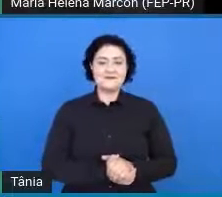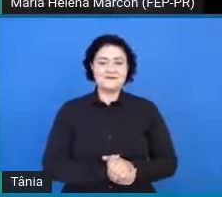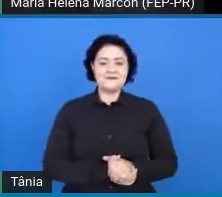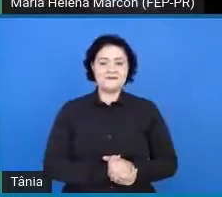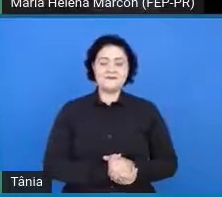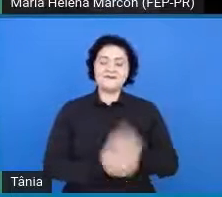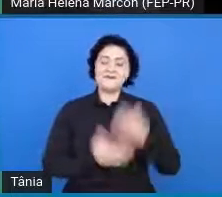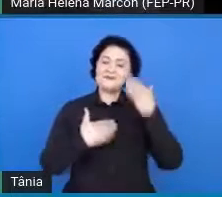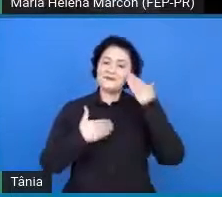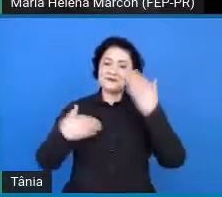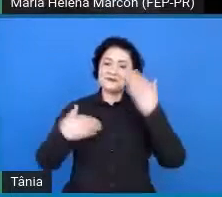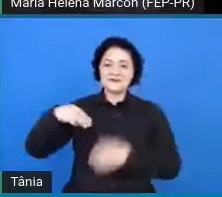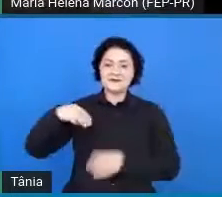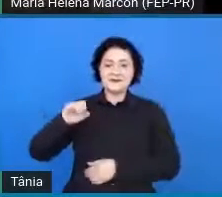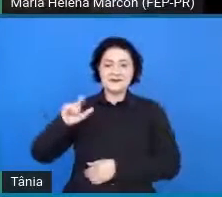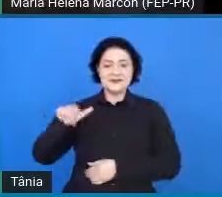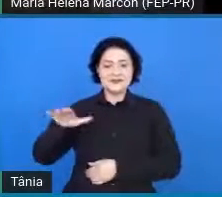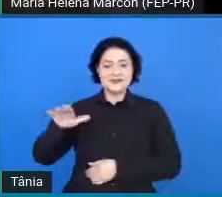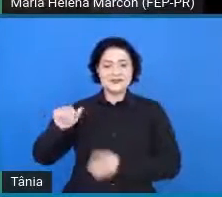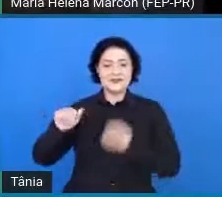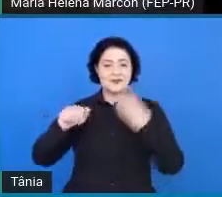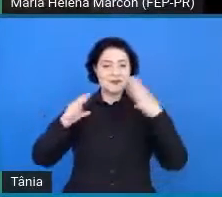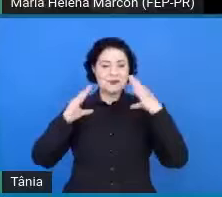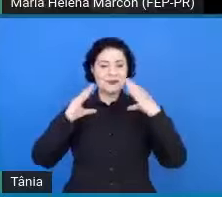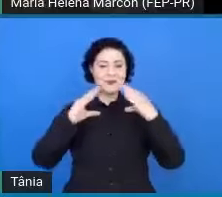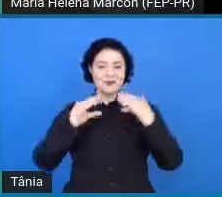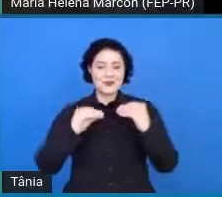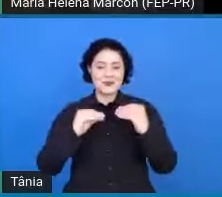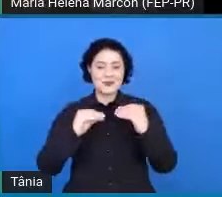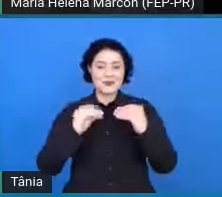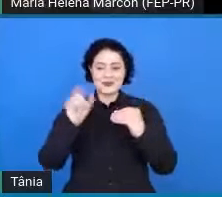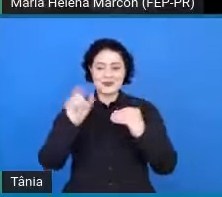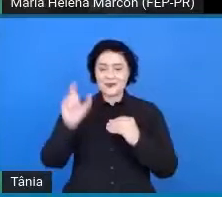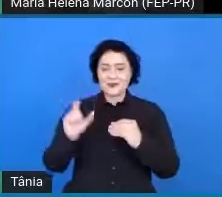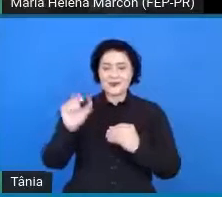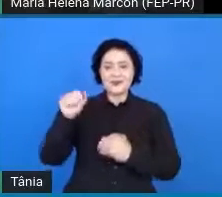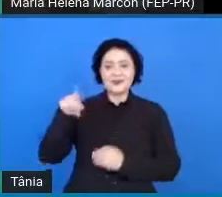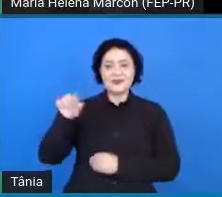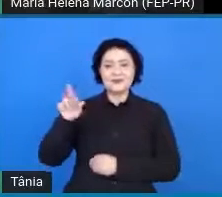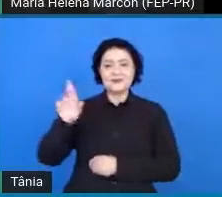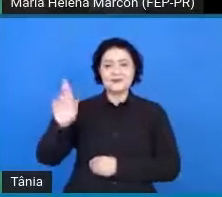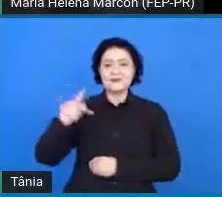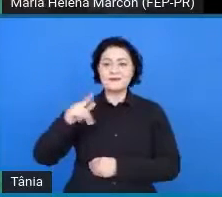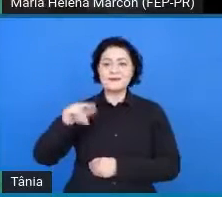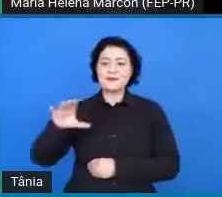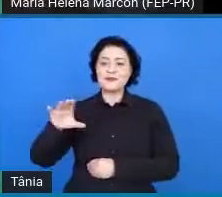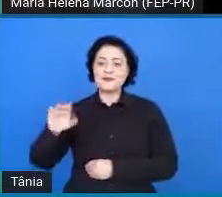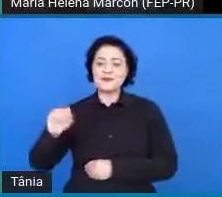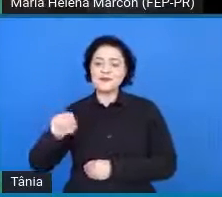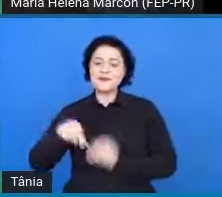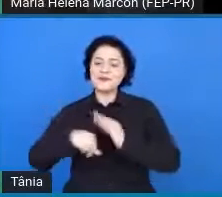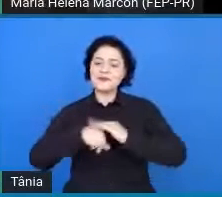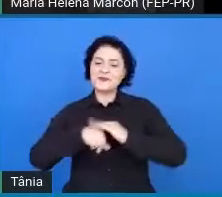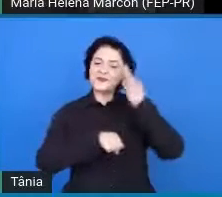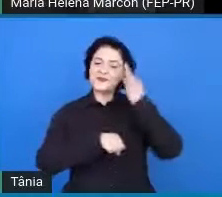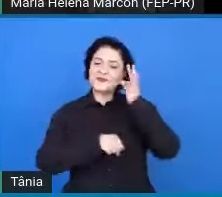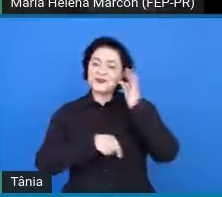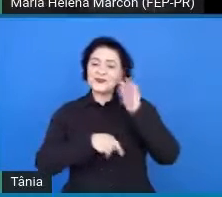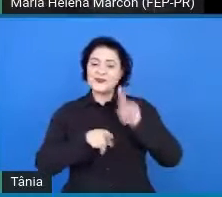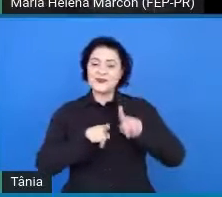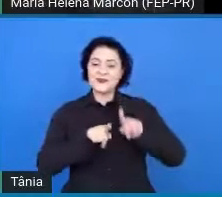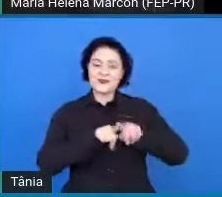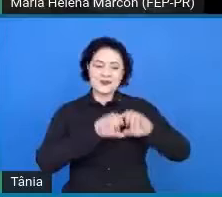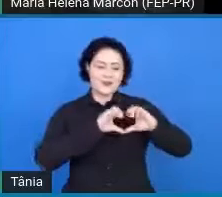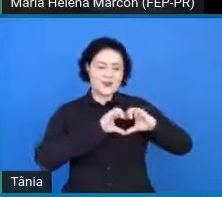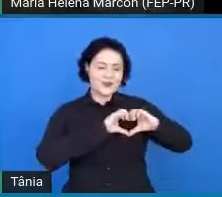obrigado Milena muito boa noite a você a Andreia o Paulo a nossa querida Tânia e